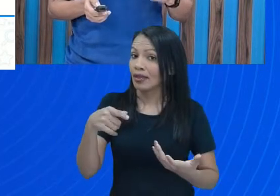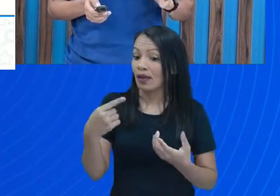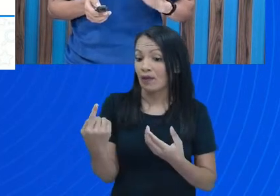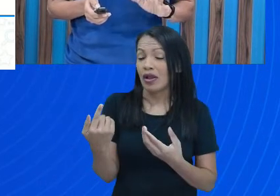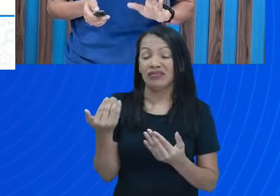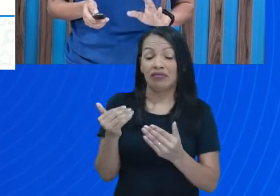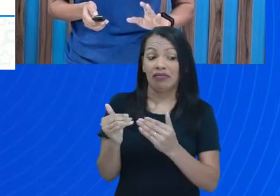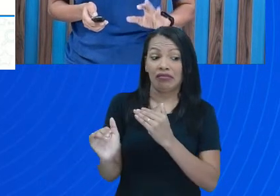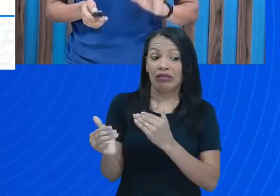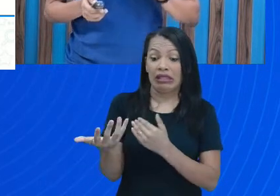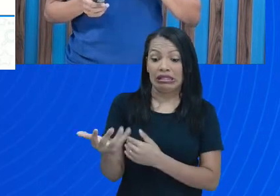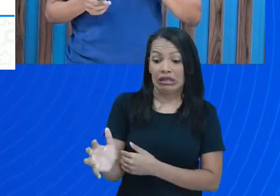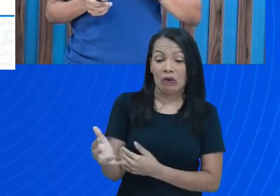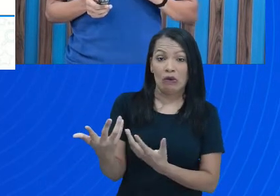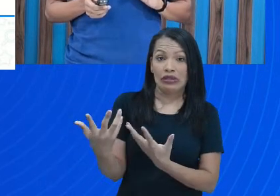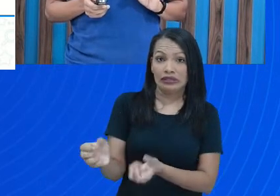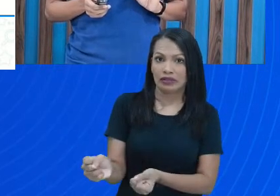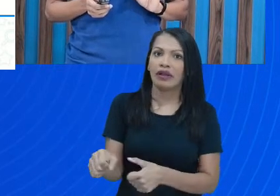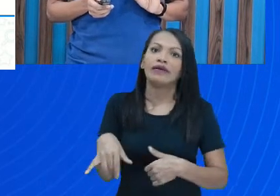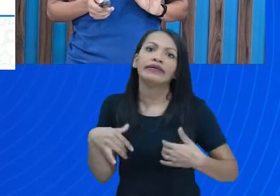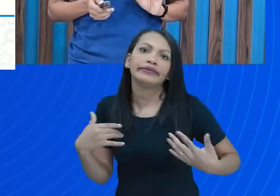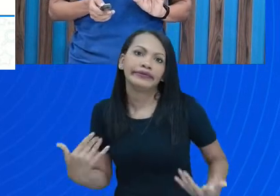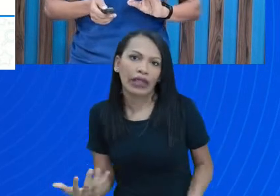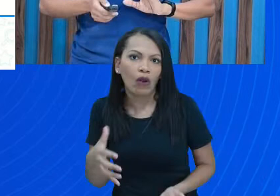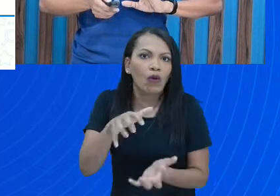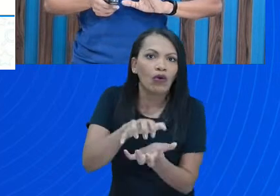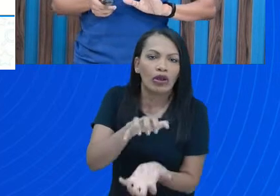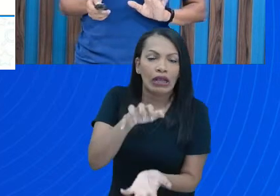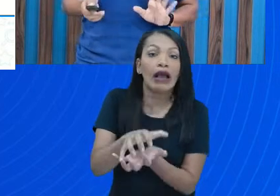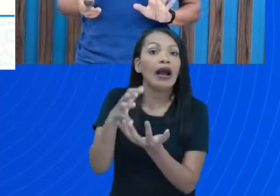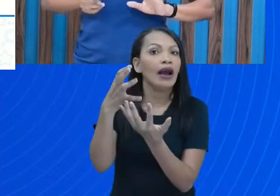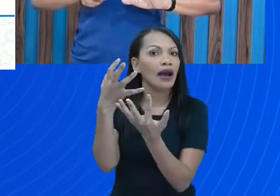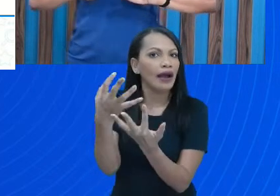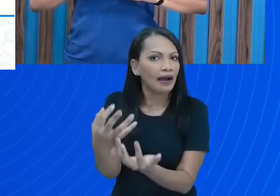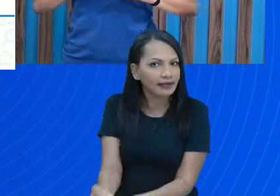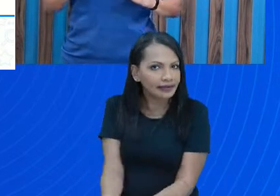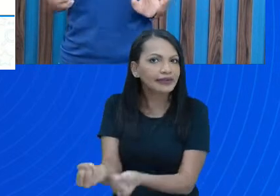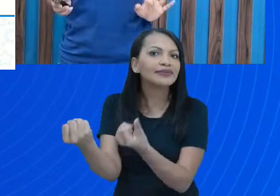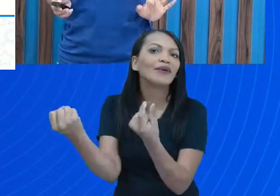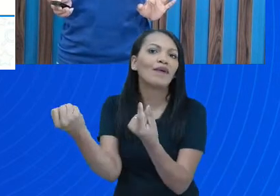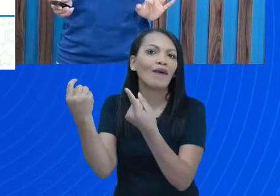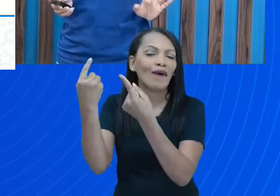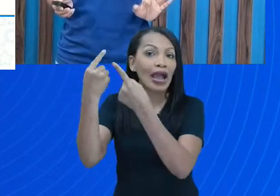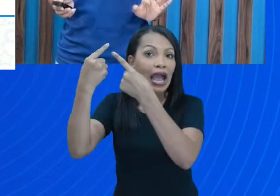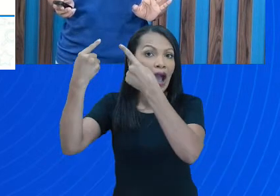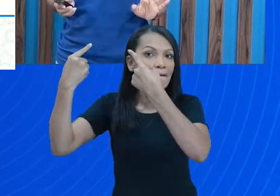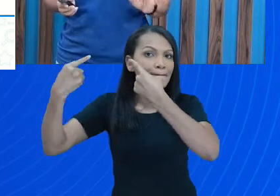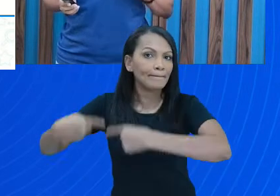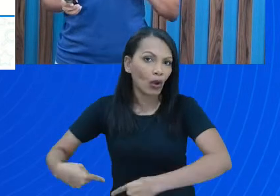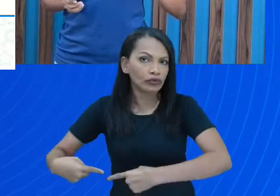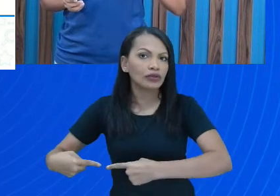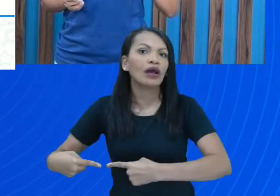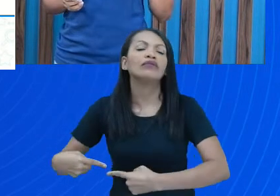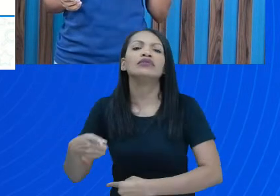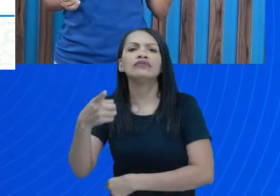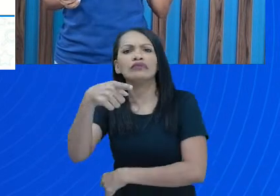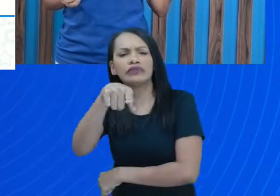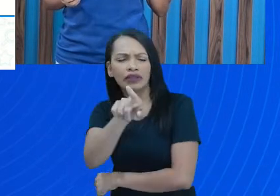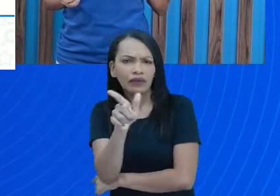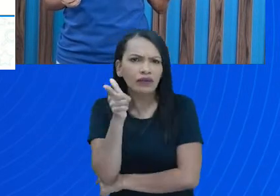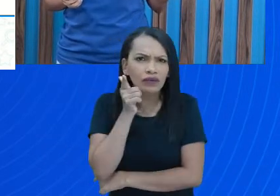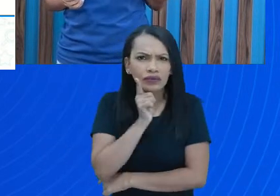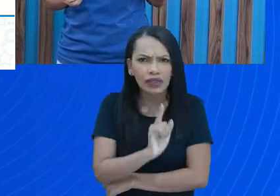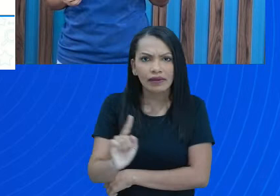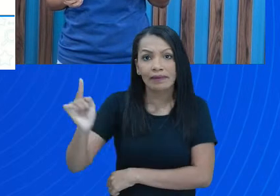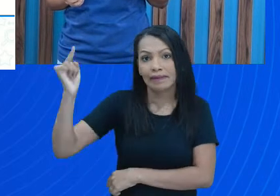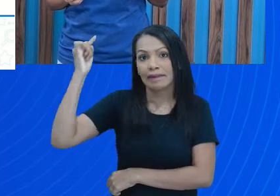perigoso. Então, o velhinho aceitou a aposta. E aí, o que será que aconteceu? Será que você consegue pensar